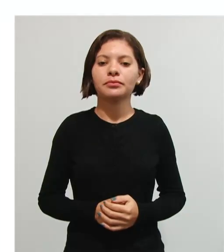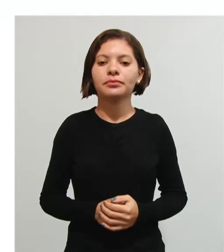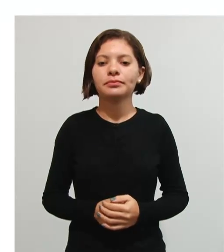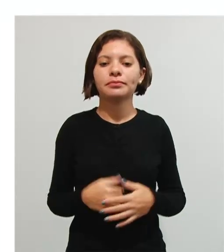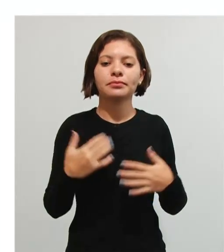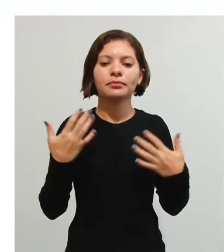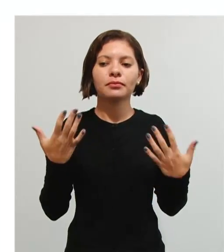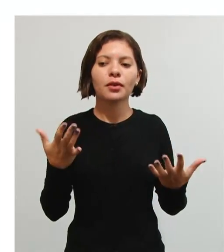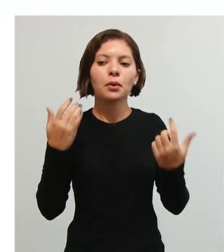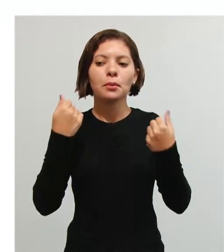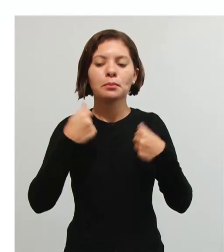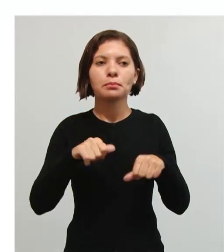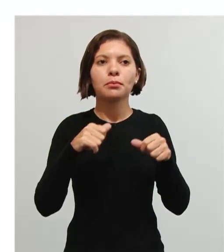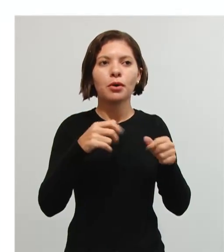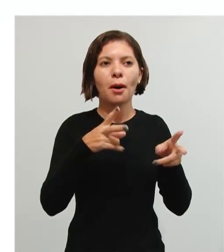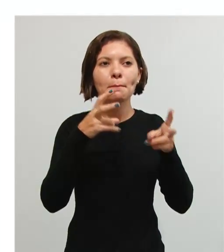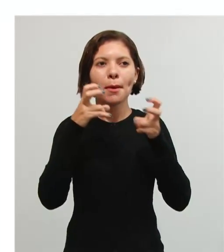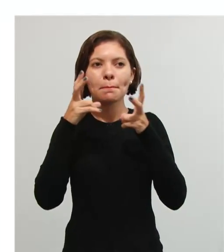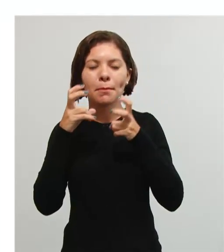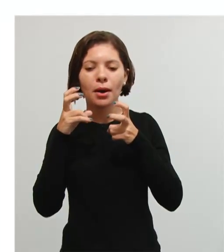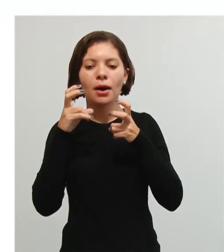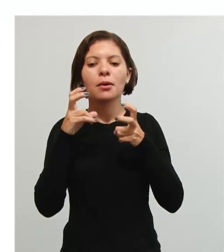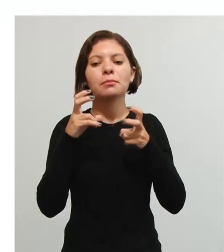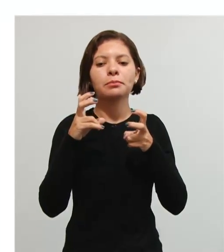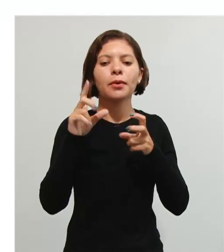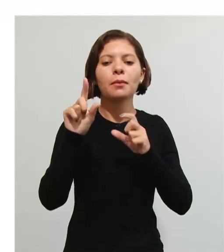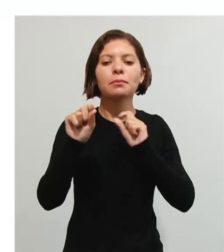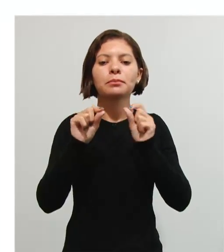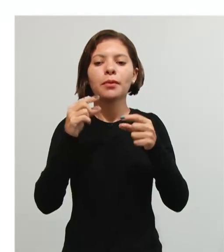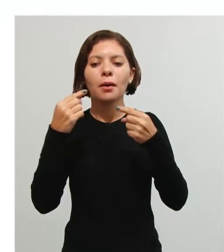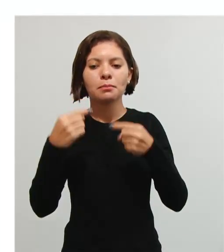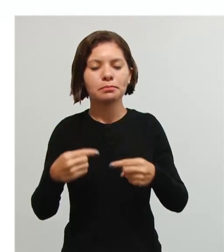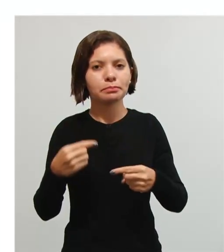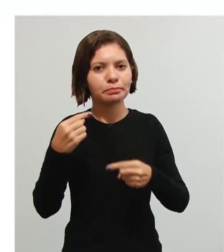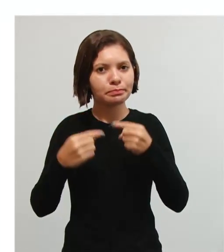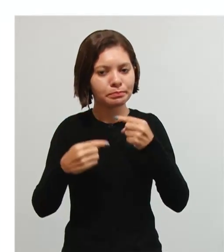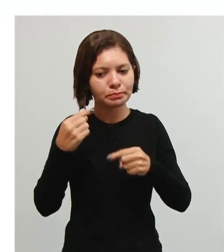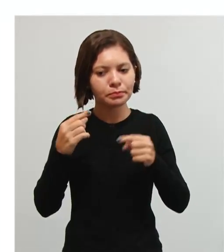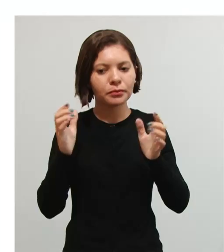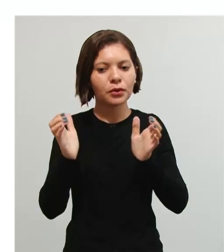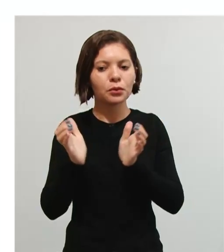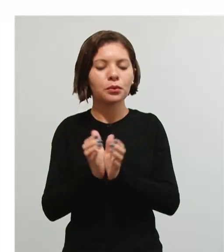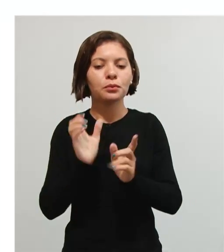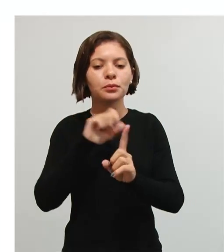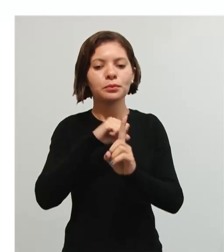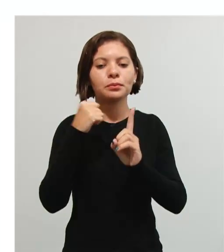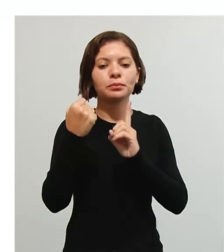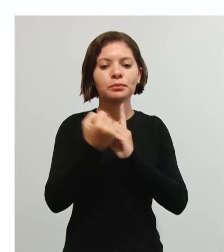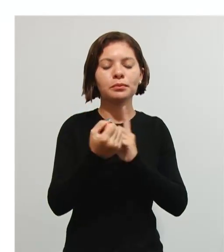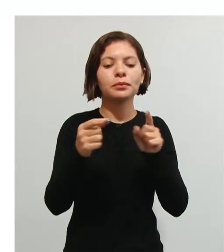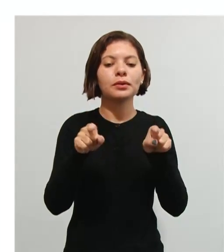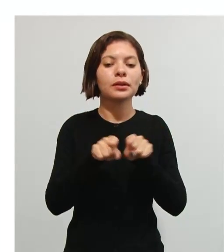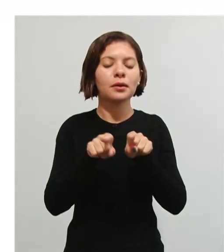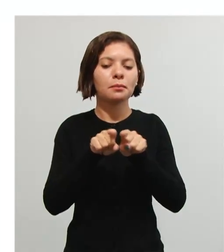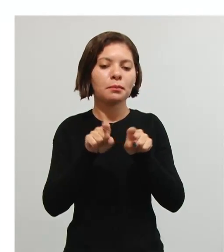Então, é possível identificar a preferência político-partidária de integrantes de um grupo social, bem como o seu nível de escolaridade. Então, são duas variáveis que